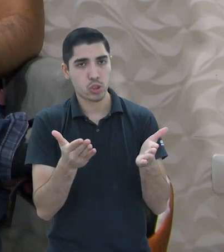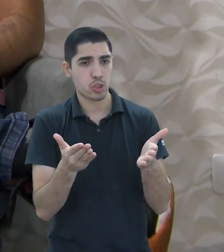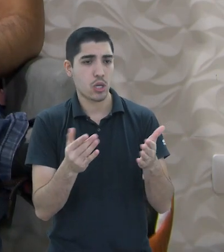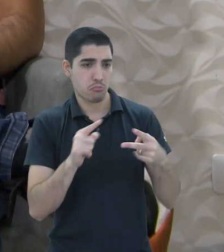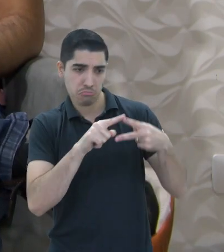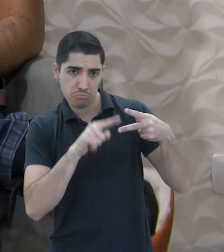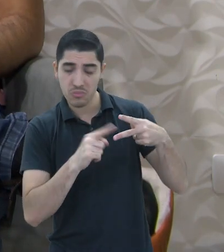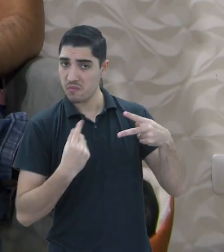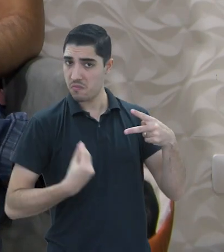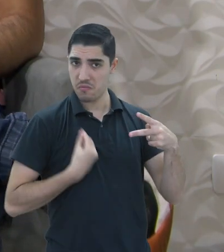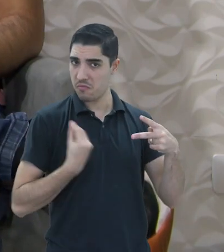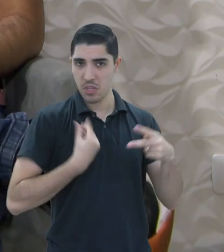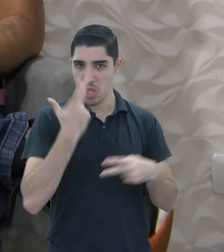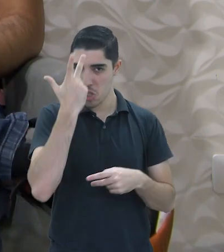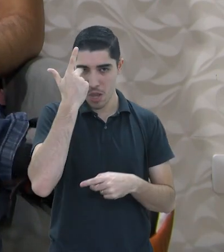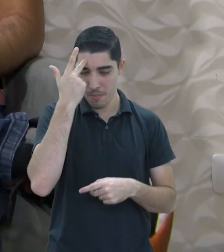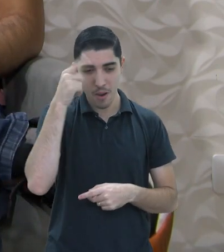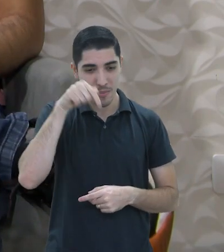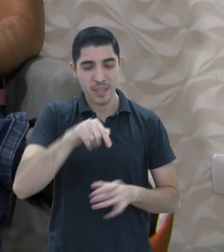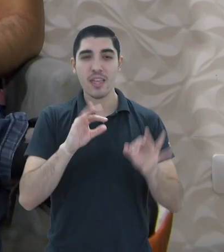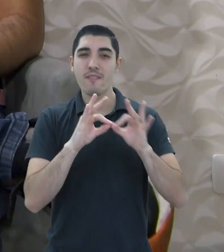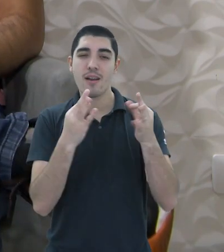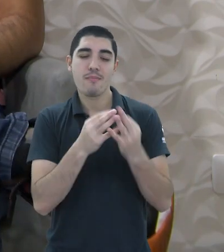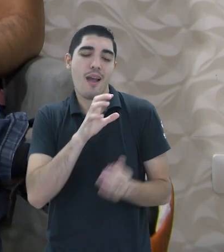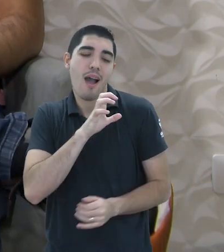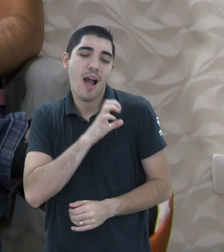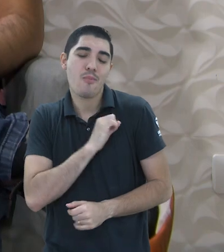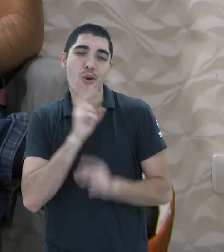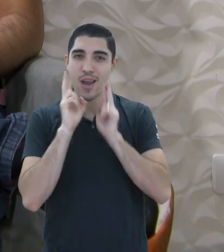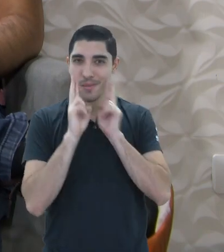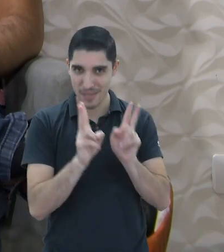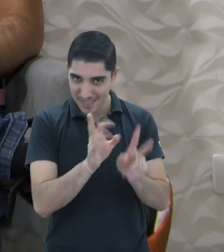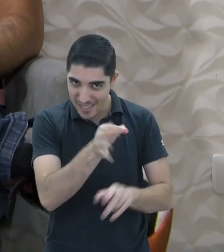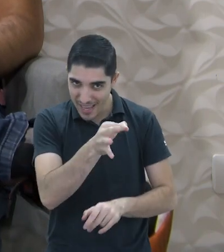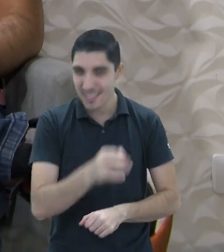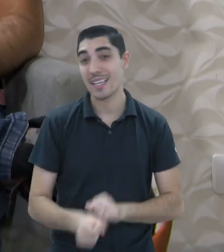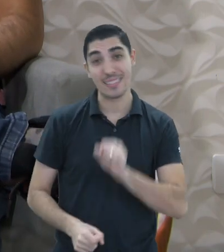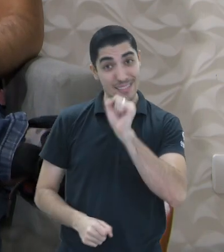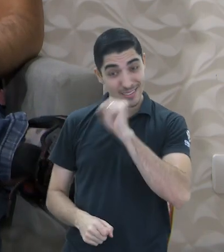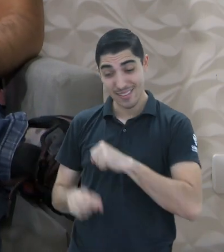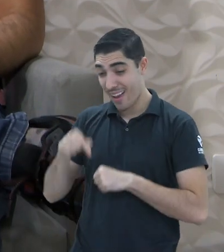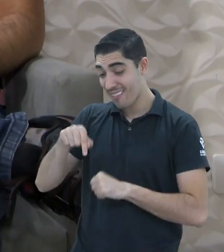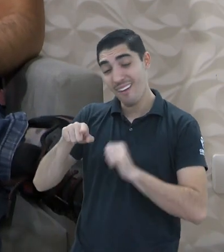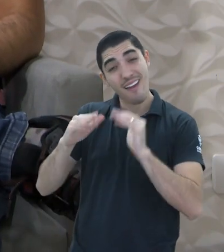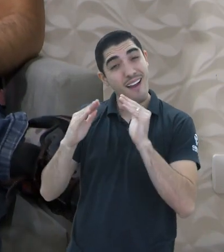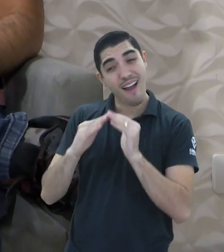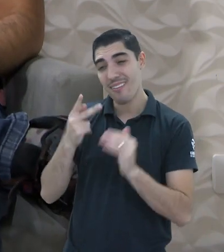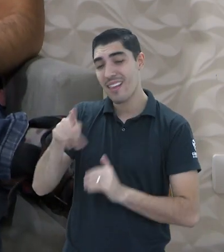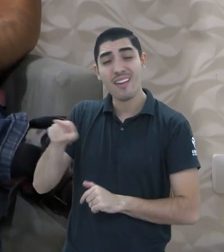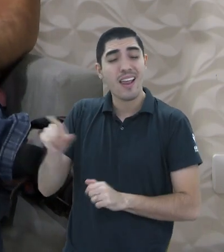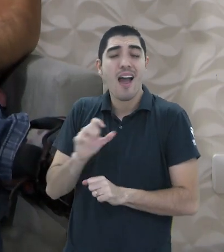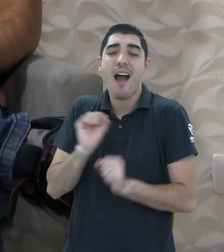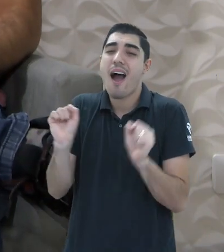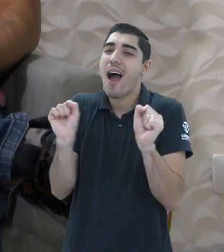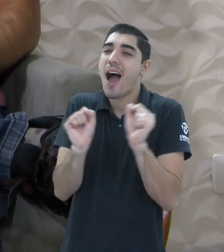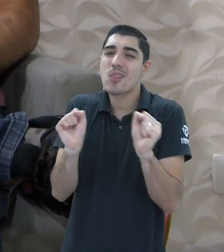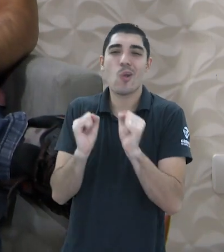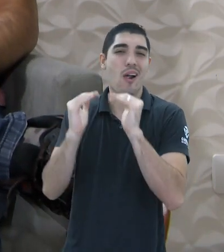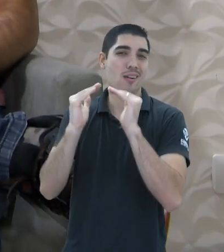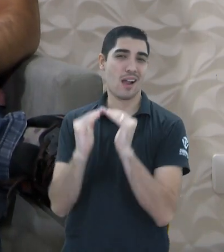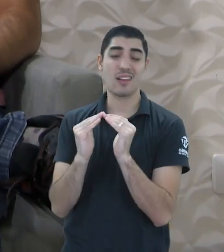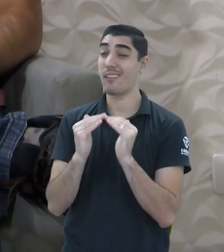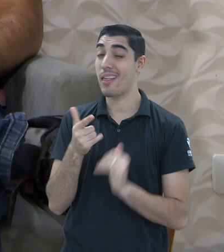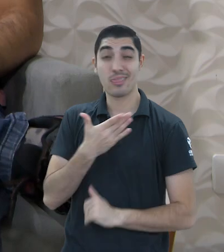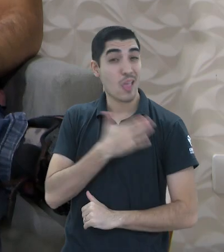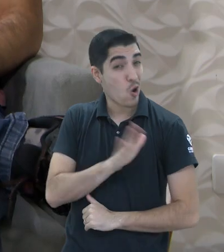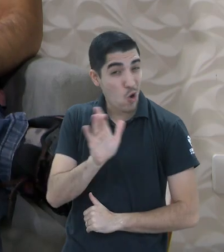das limitações, elas têm uma vida boa com uma família que ama e respeita, não é isso? Tem. Elas estão em casa e elas adoram ficar em